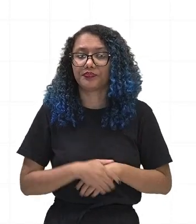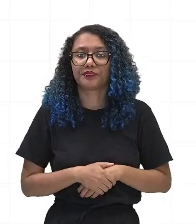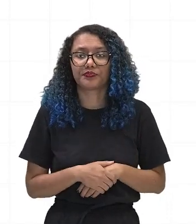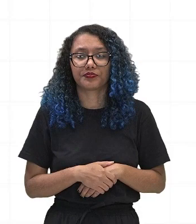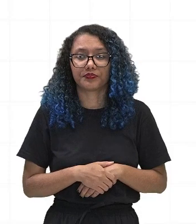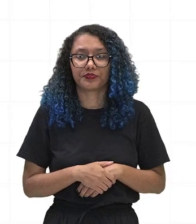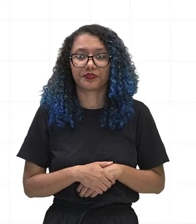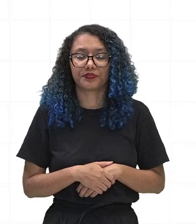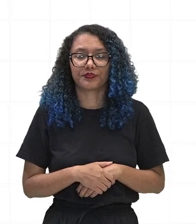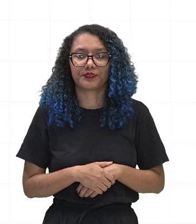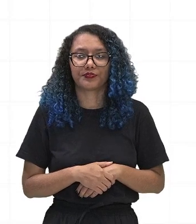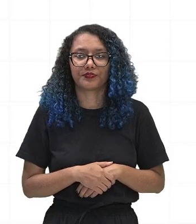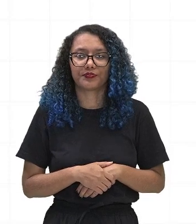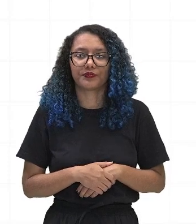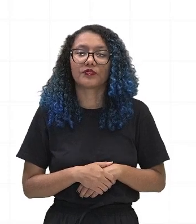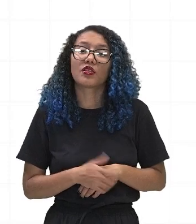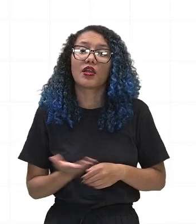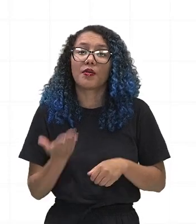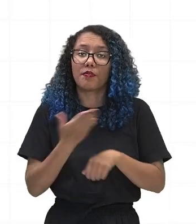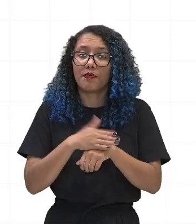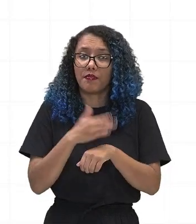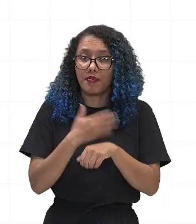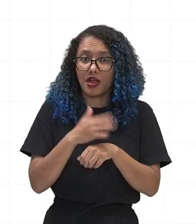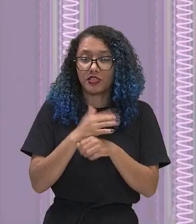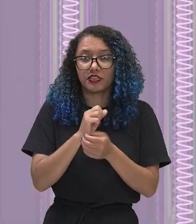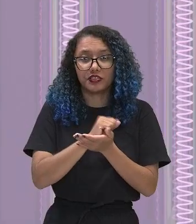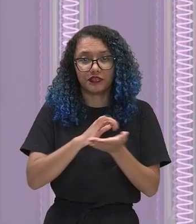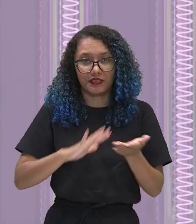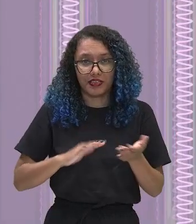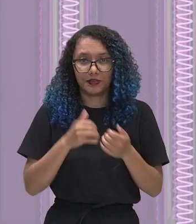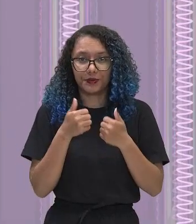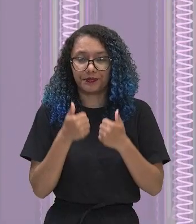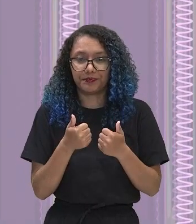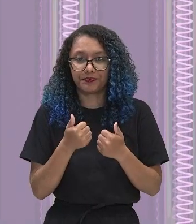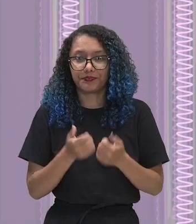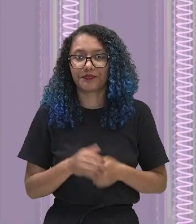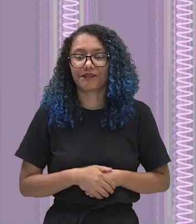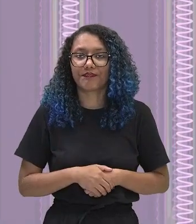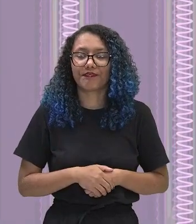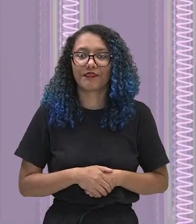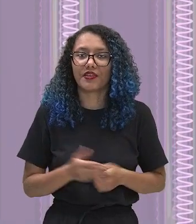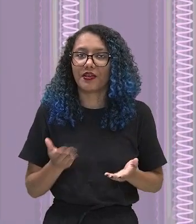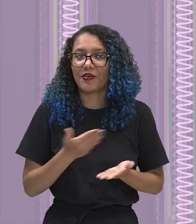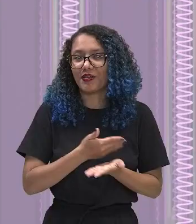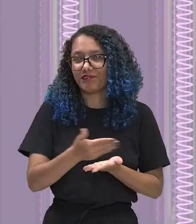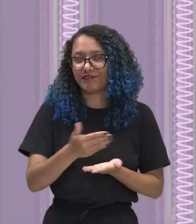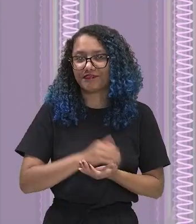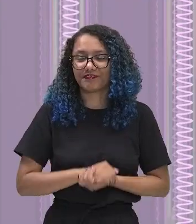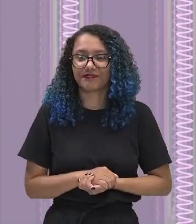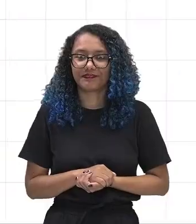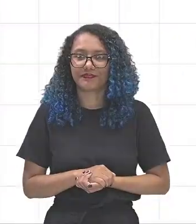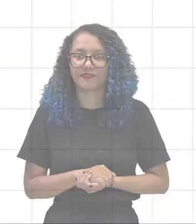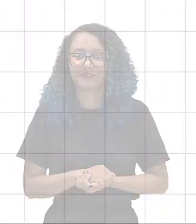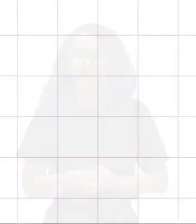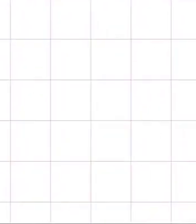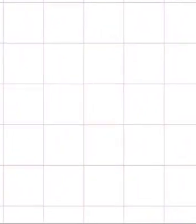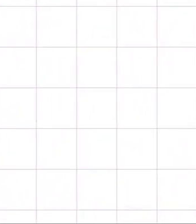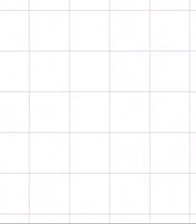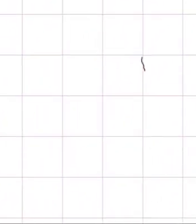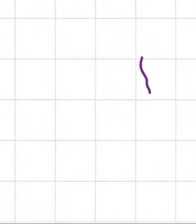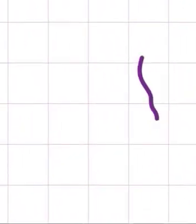aula 39, que é resolução de problemas. Muito bem, vamos à nossa aula.